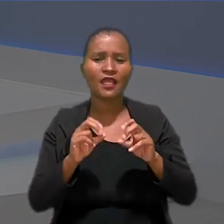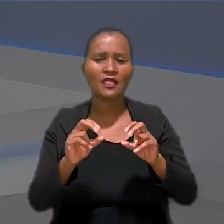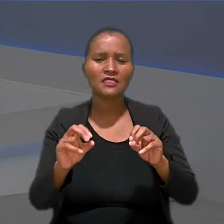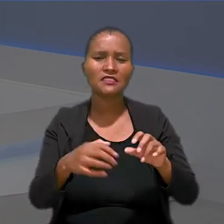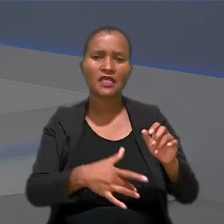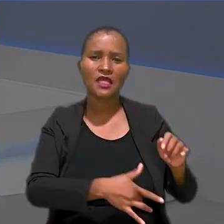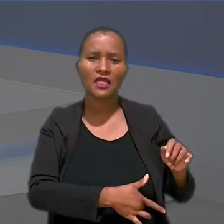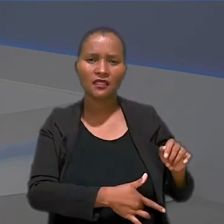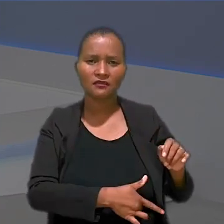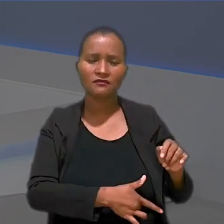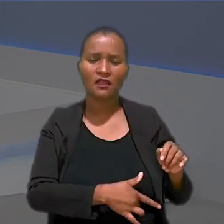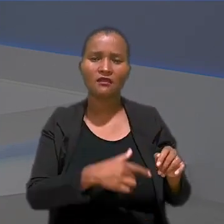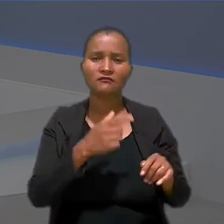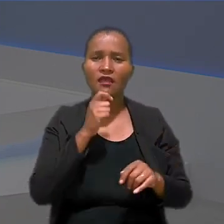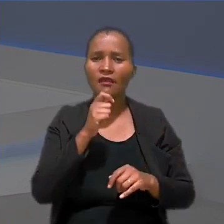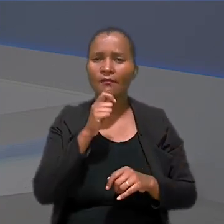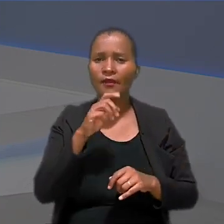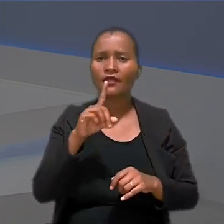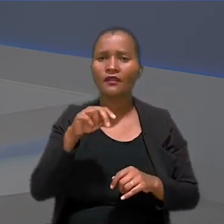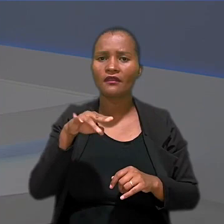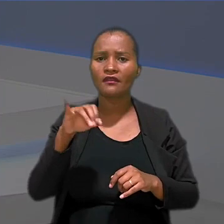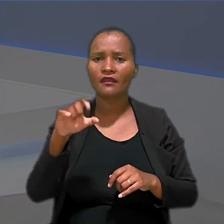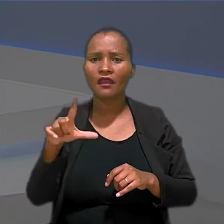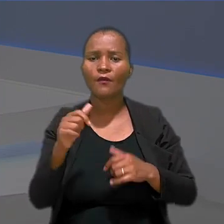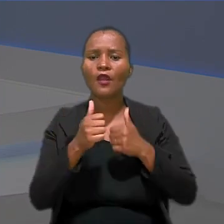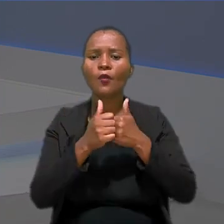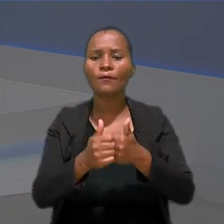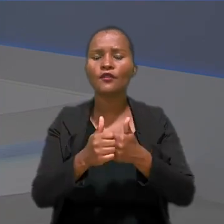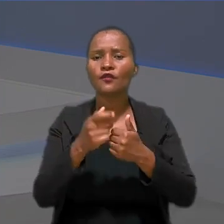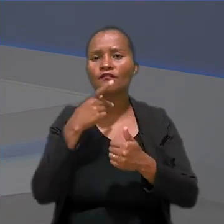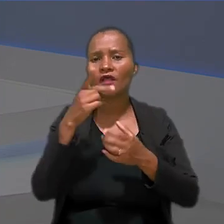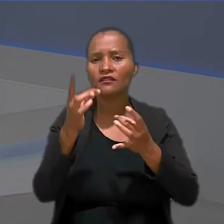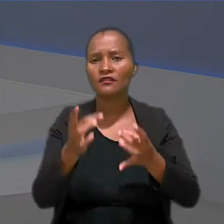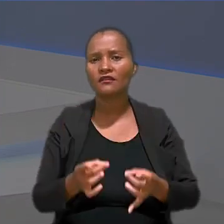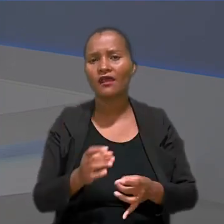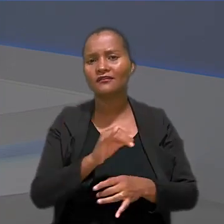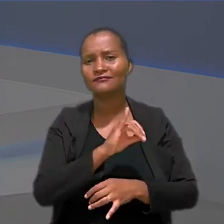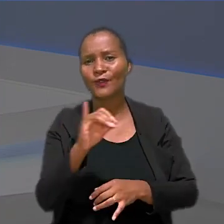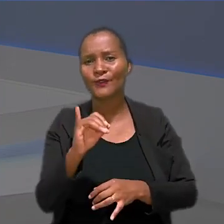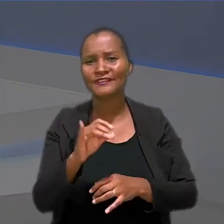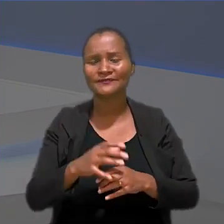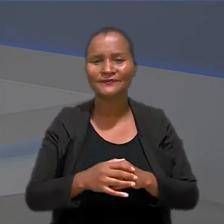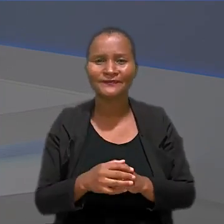Vasques acompanhou o caso e traz mais informações para a gente. Oi, Daniel.